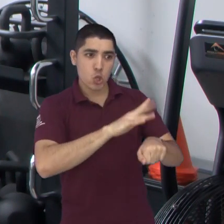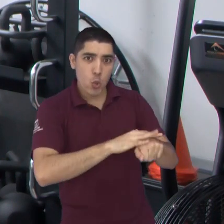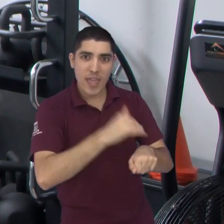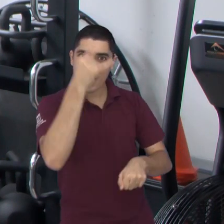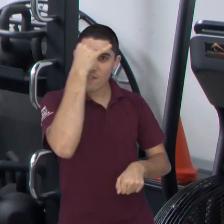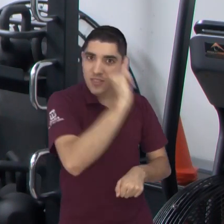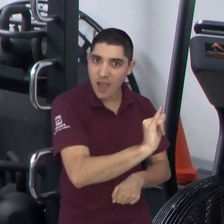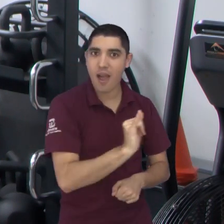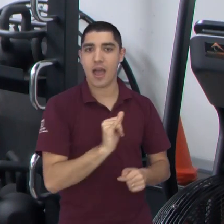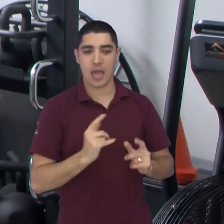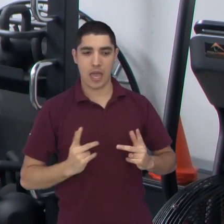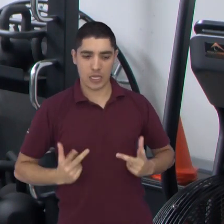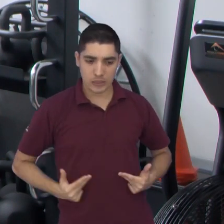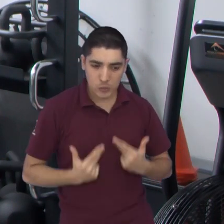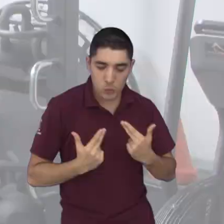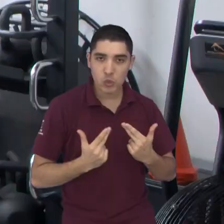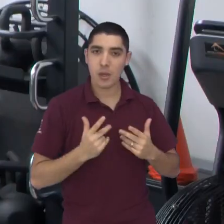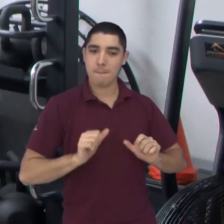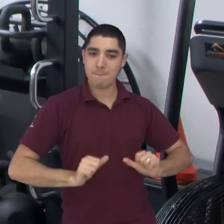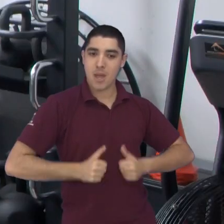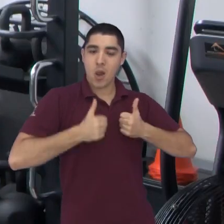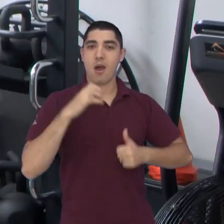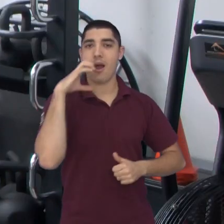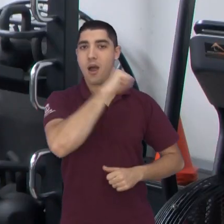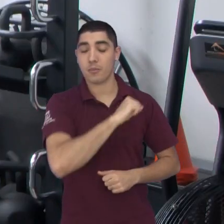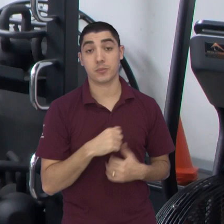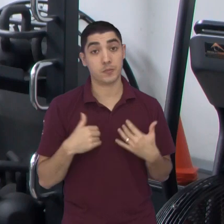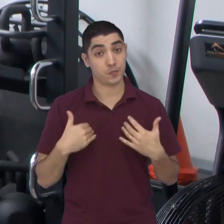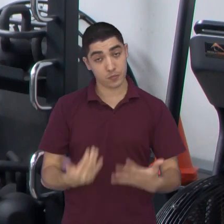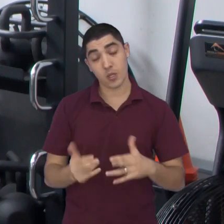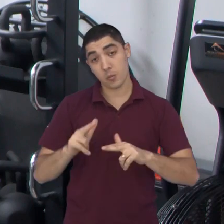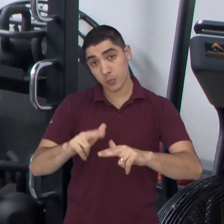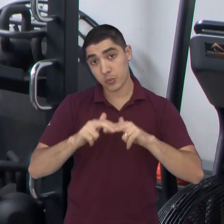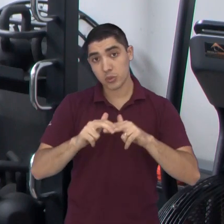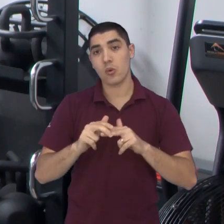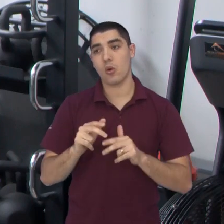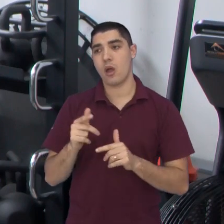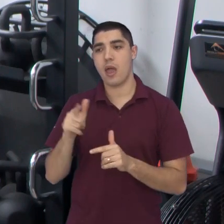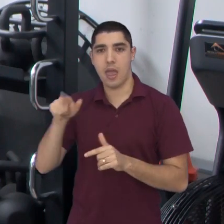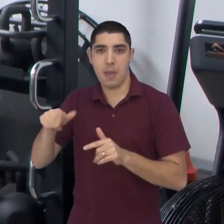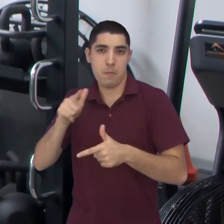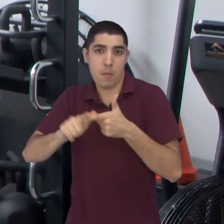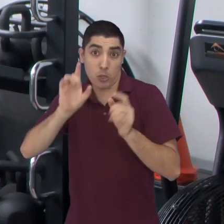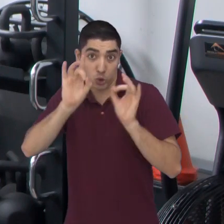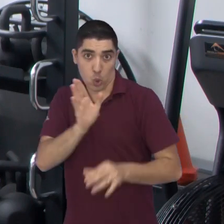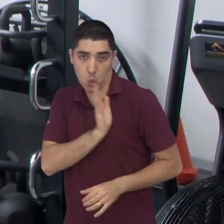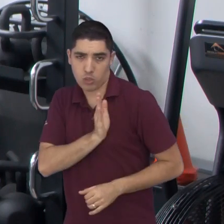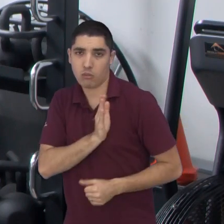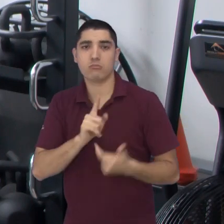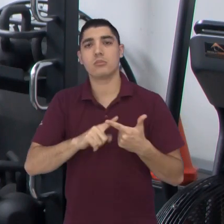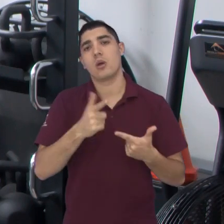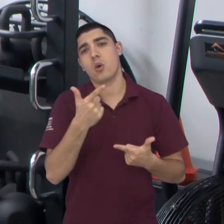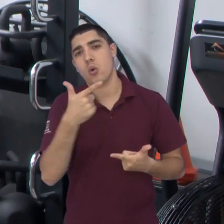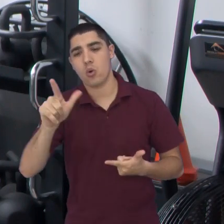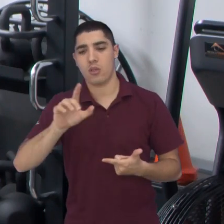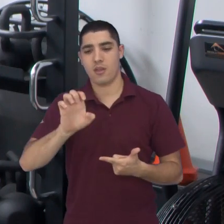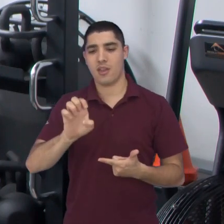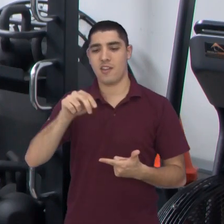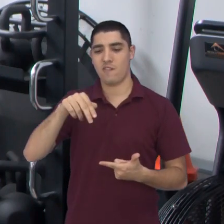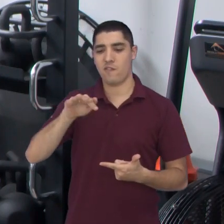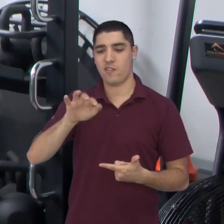doença a recuperação de uma cirurgia pior inclusive outras doenças que não necessariamente são cardíacas mas por exemplo